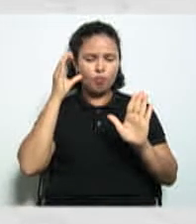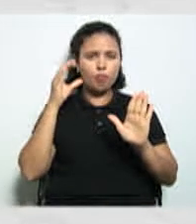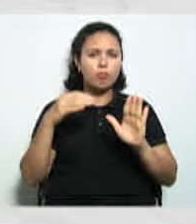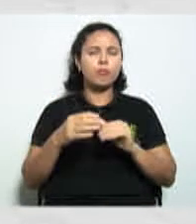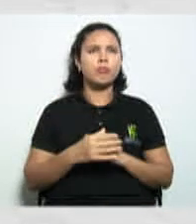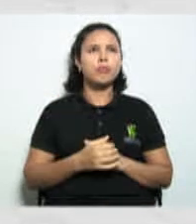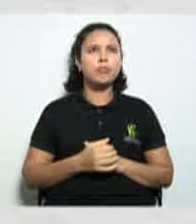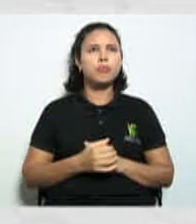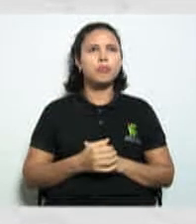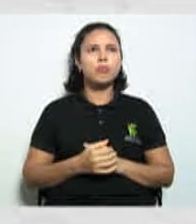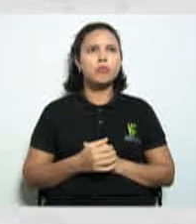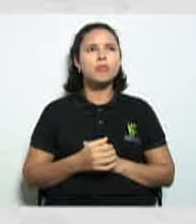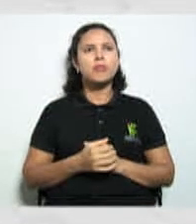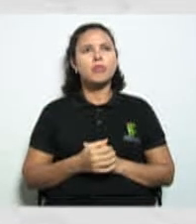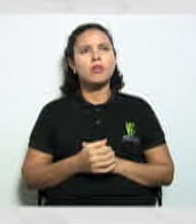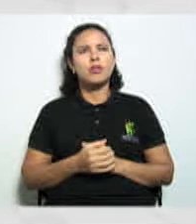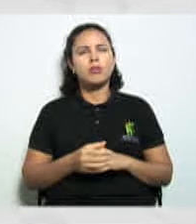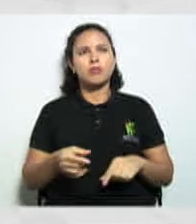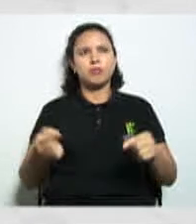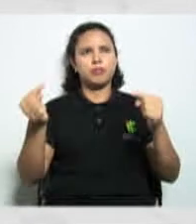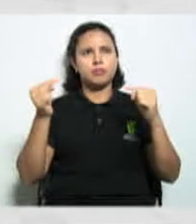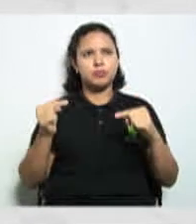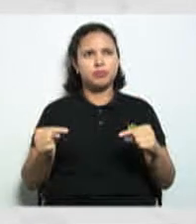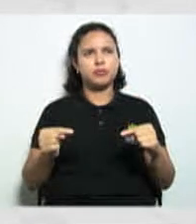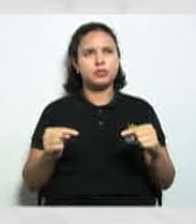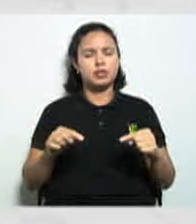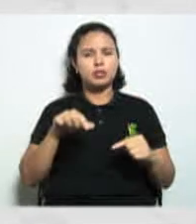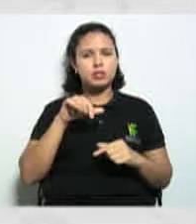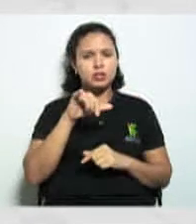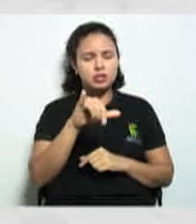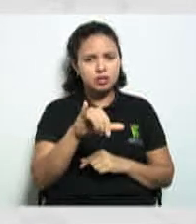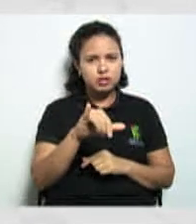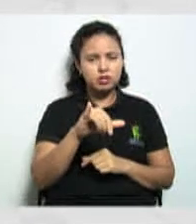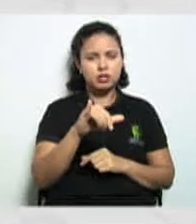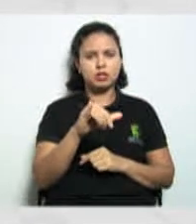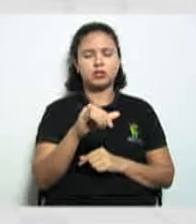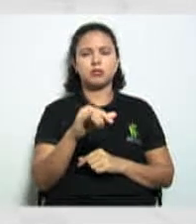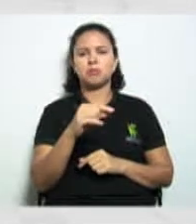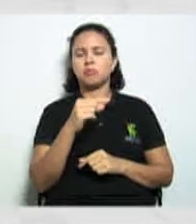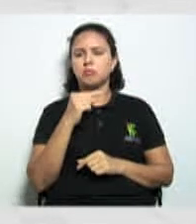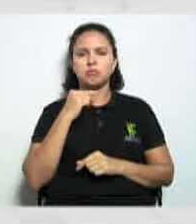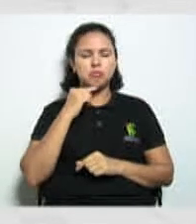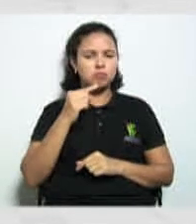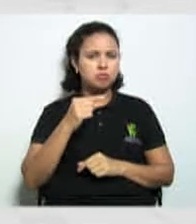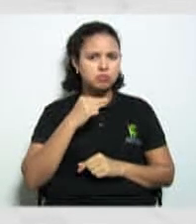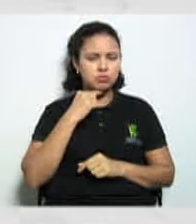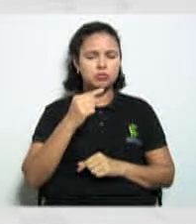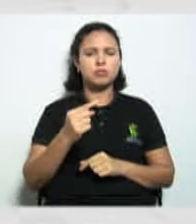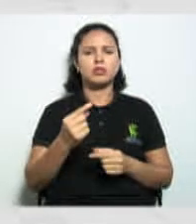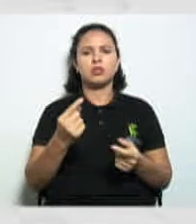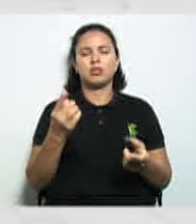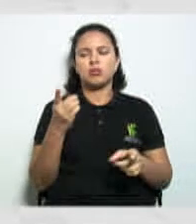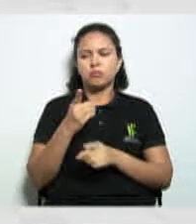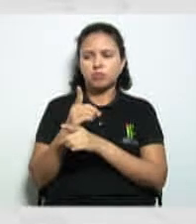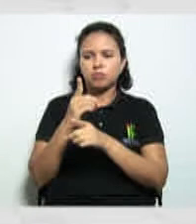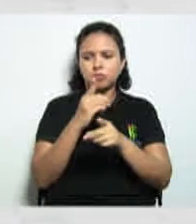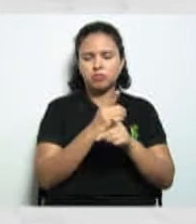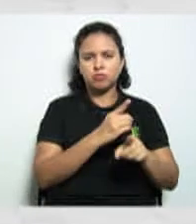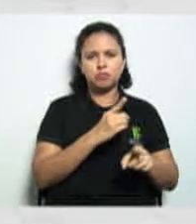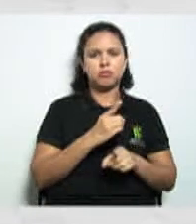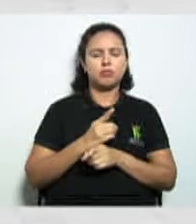realizar o estágio por inexistência comprovada de vagas suficientes, ele poderá